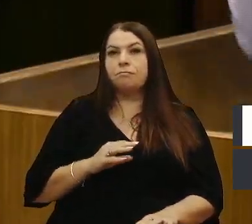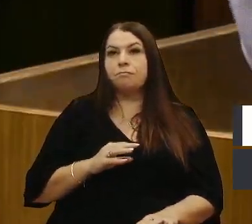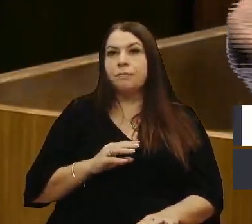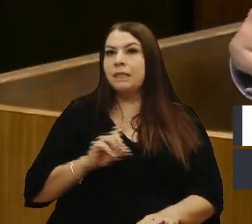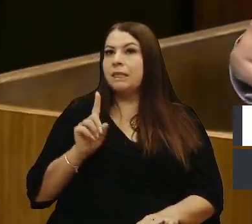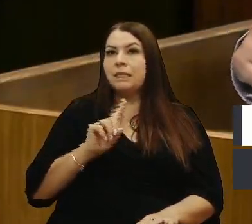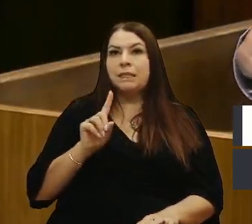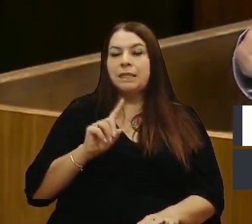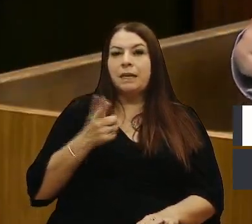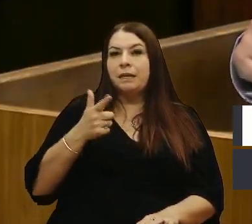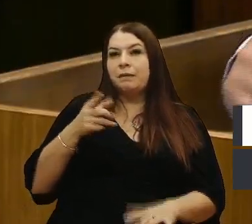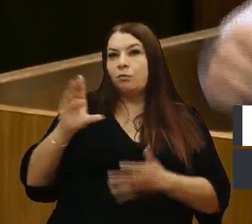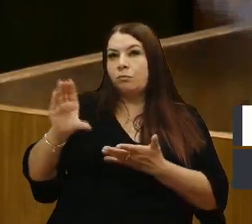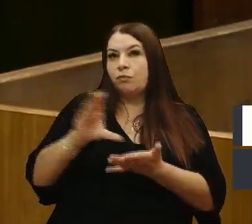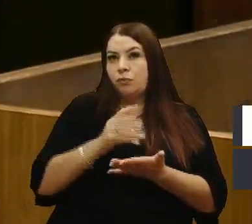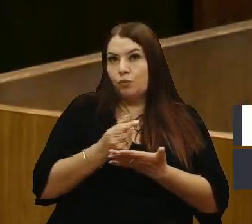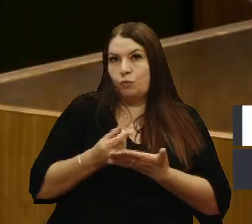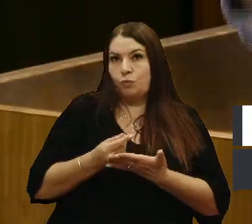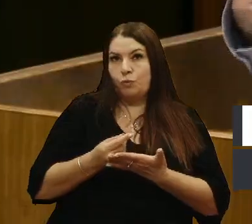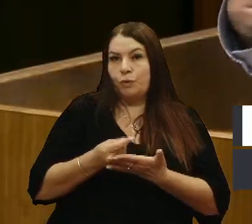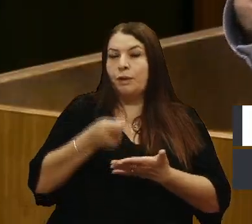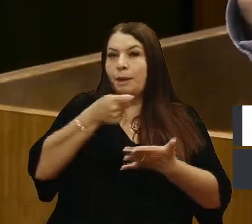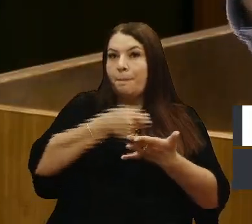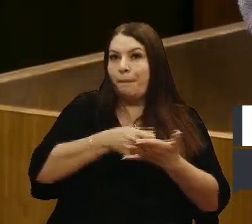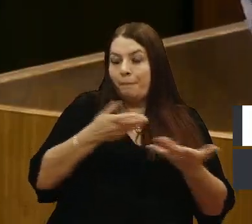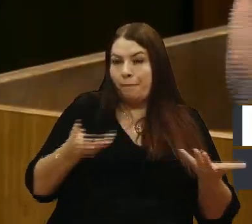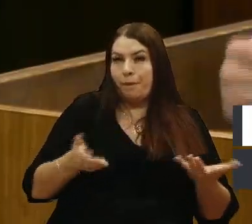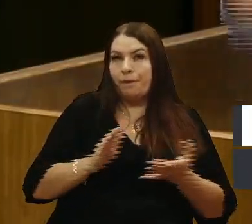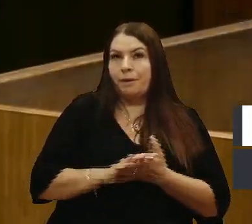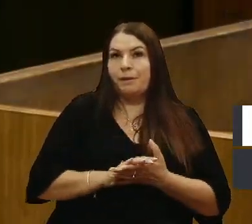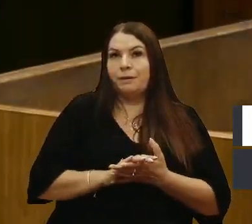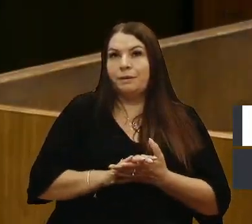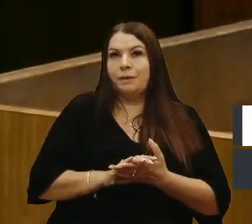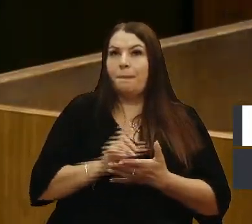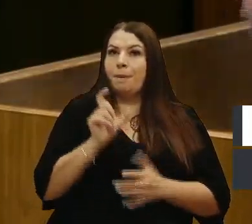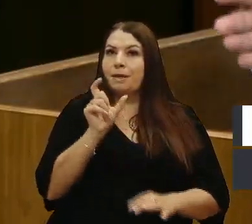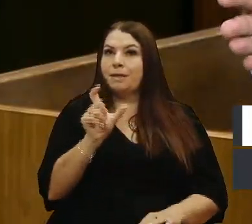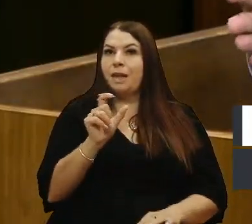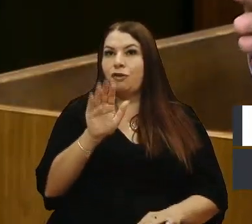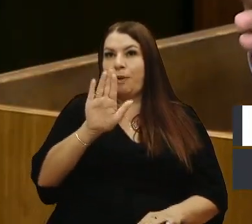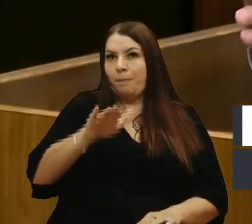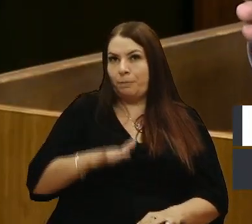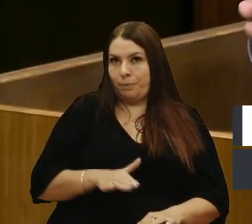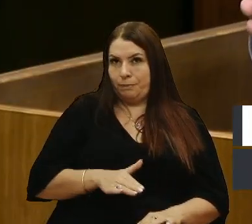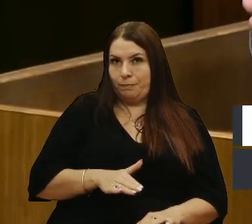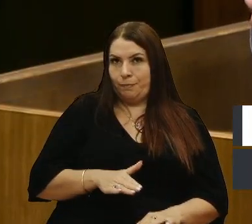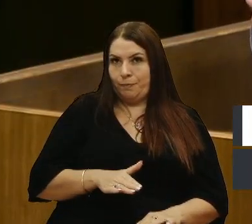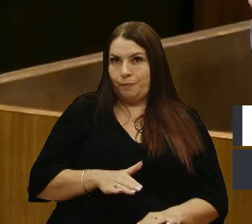sem recurso que subsidie passagem mais barata,